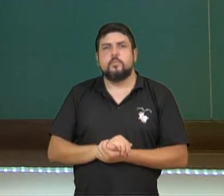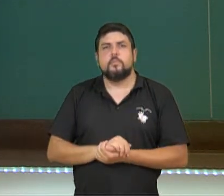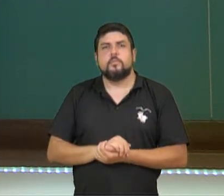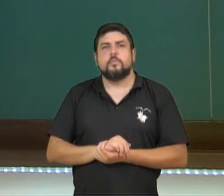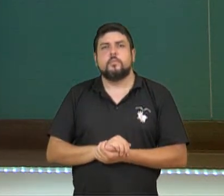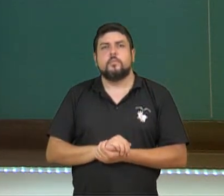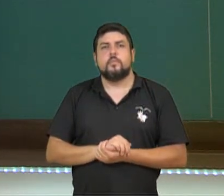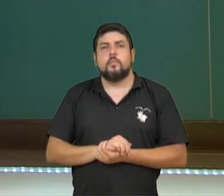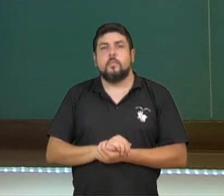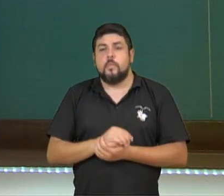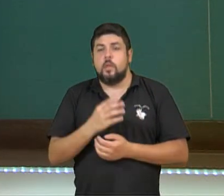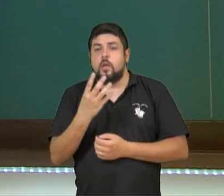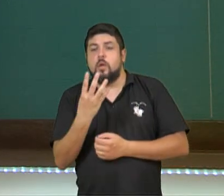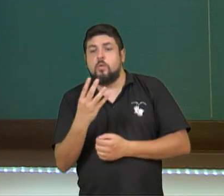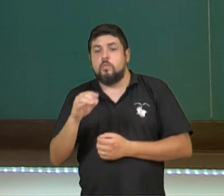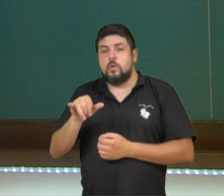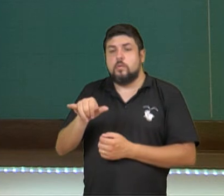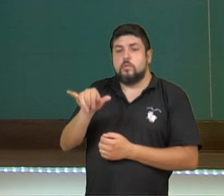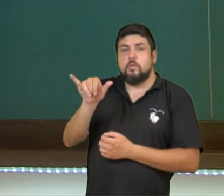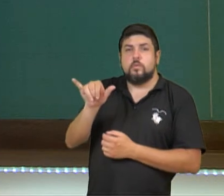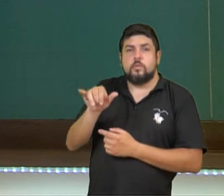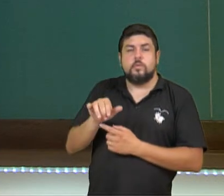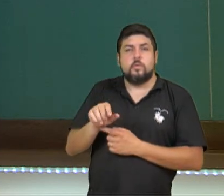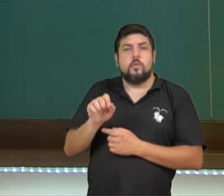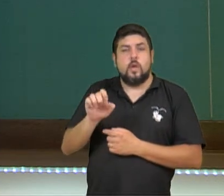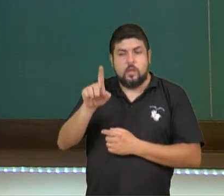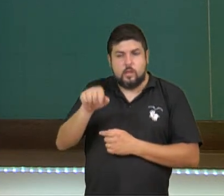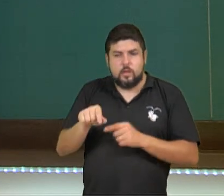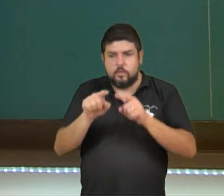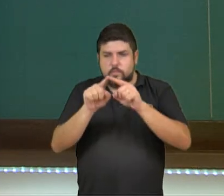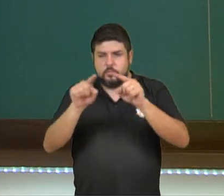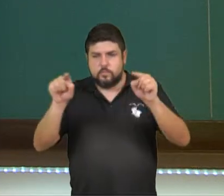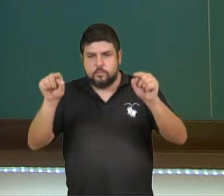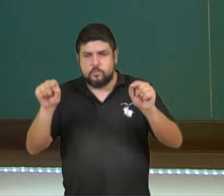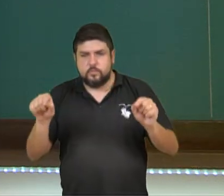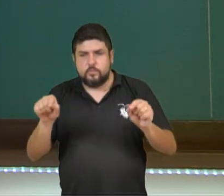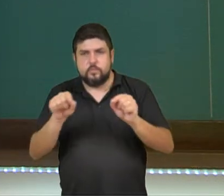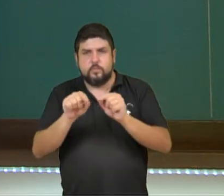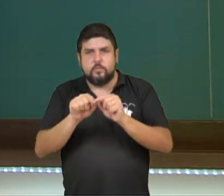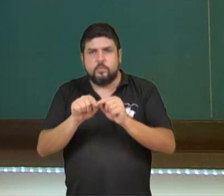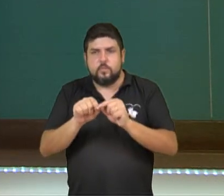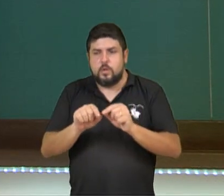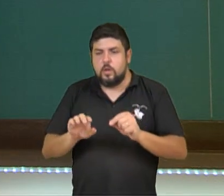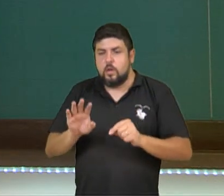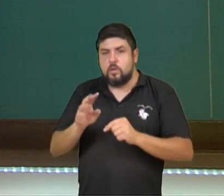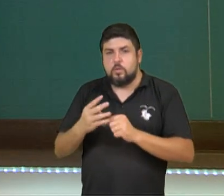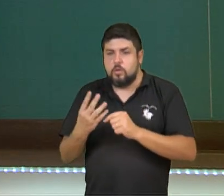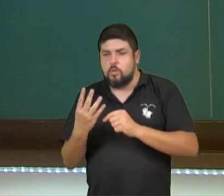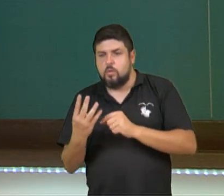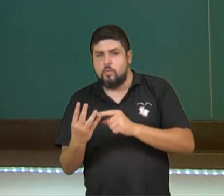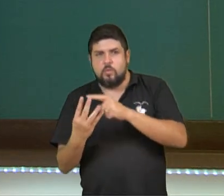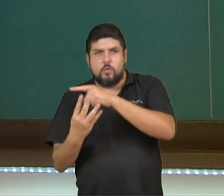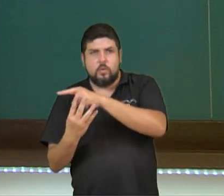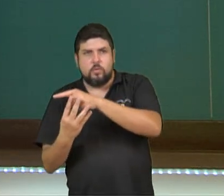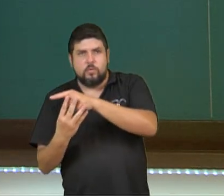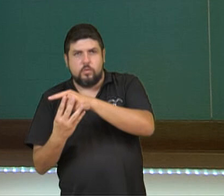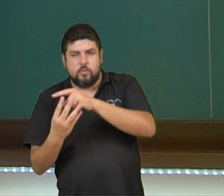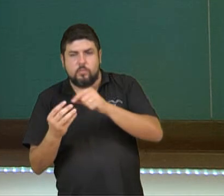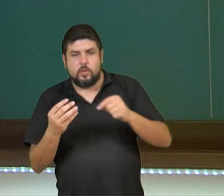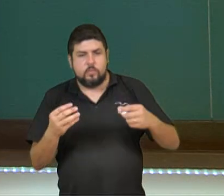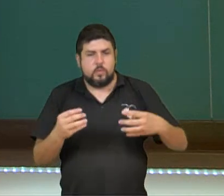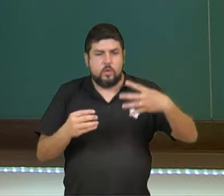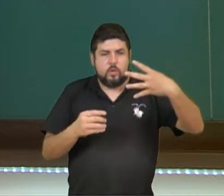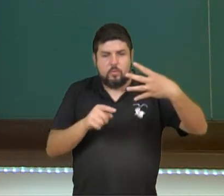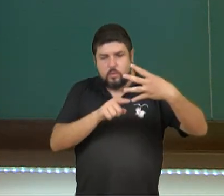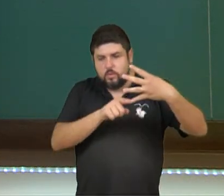E 4y? Bom, 4y seria um retângulo. 4 por y, ó. Y por 4. A área